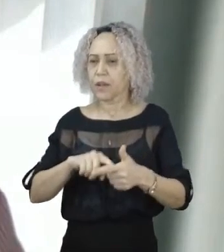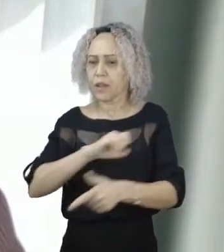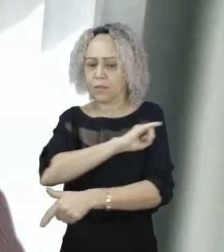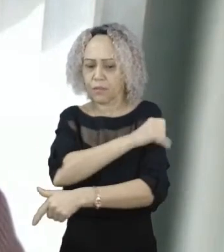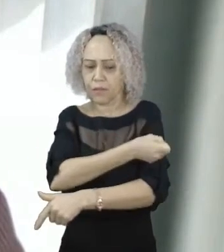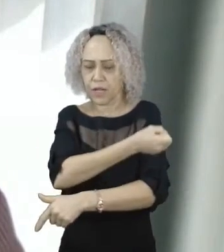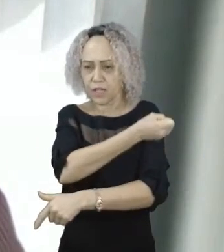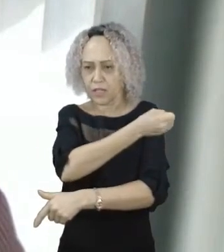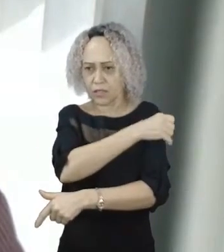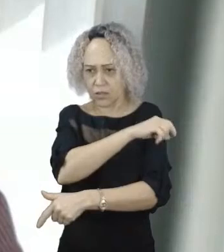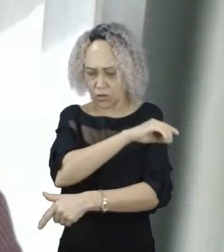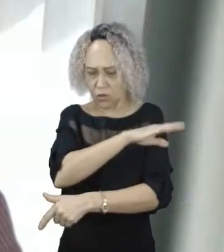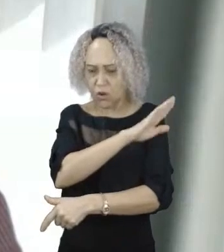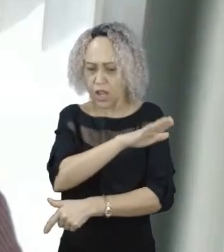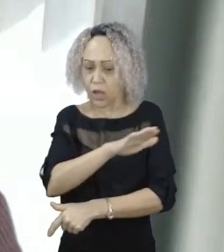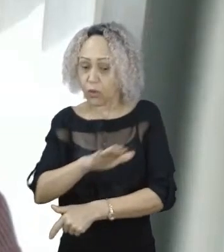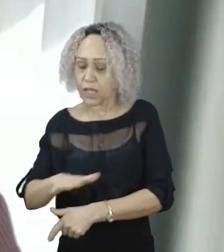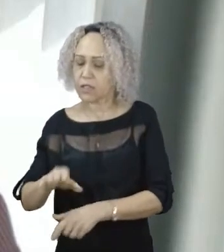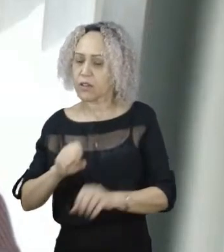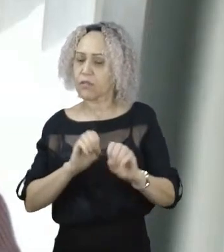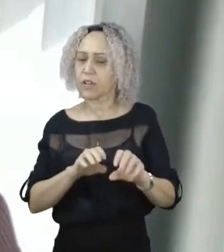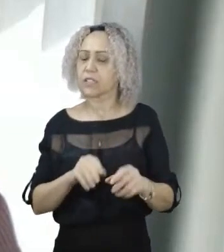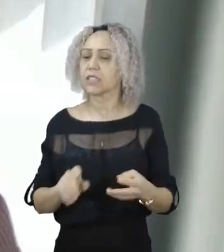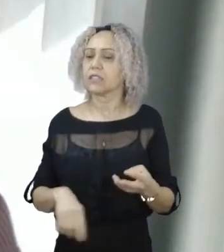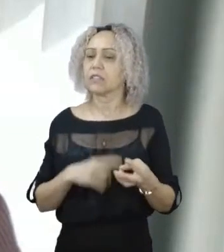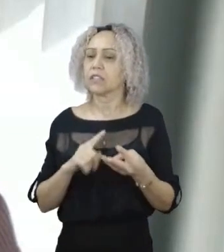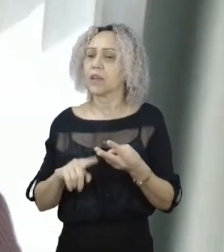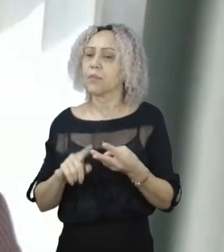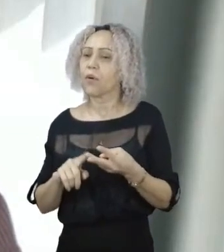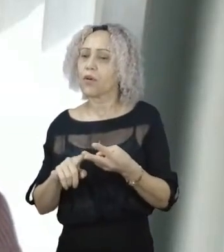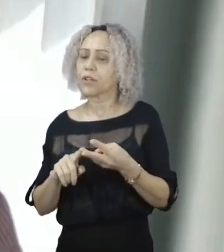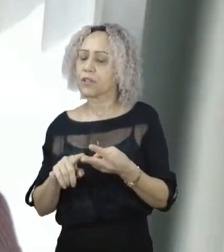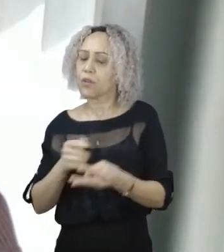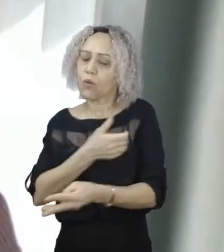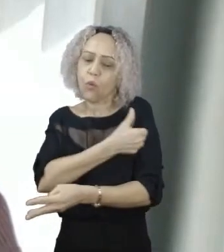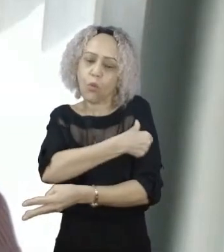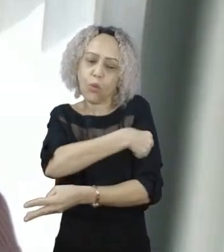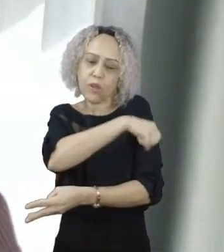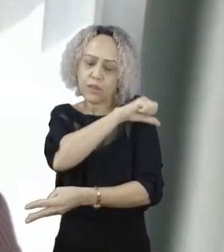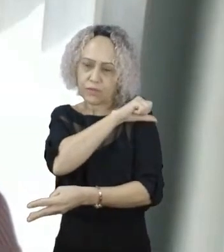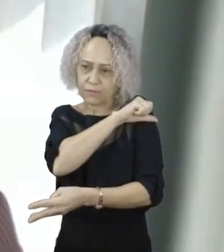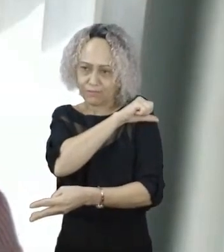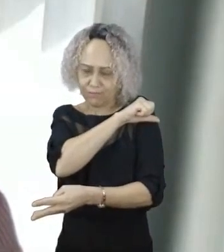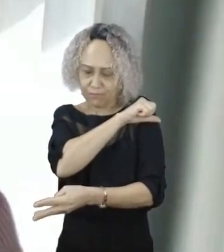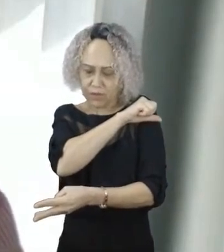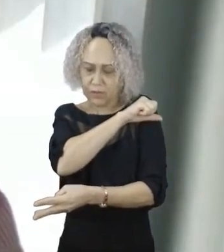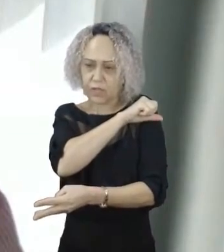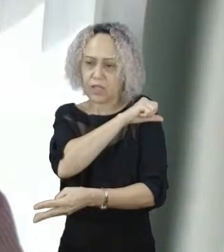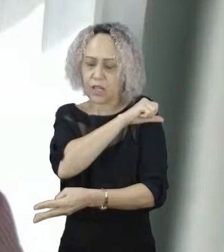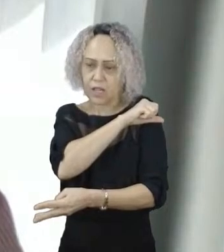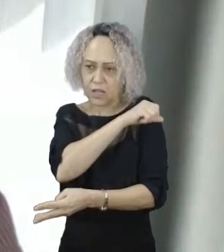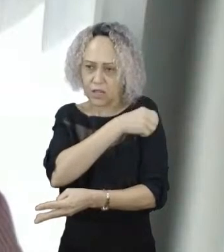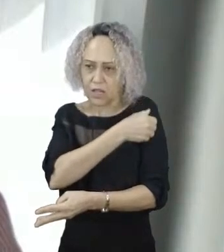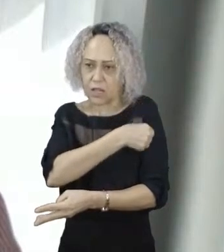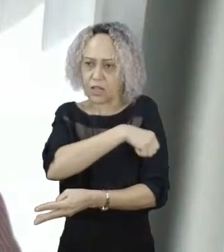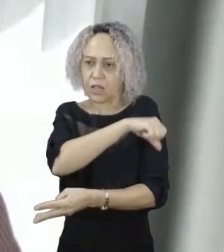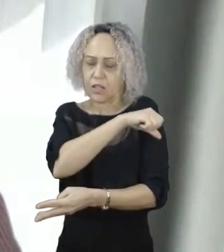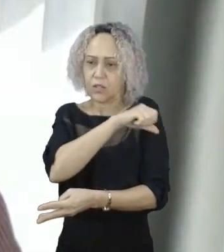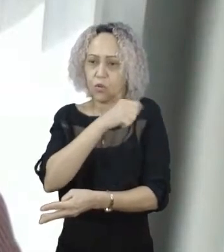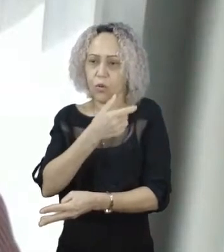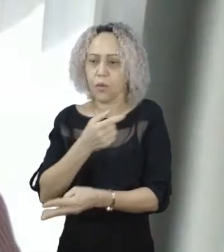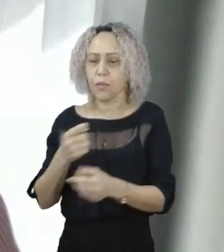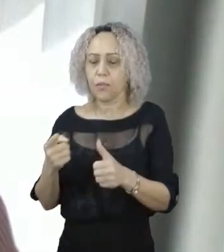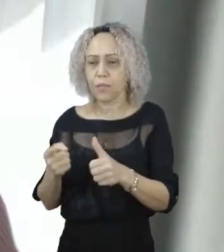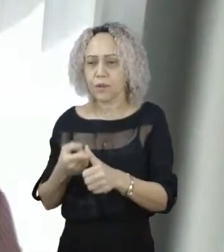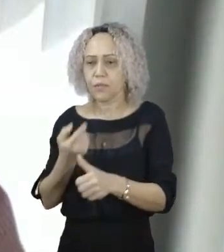a educação infantil, depois o ensino fundamental, dividido em 2 etapas, do 1º ao 5º ano e do